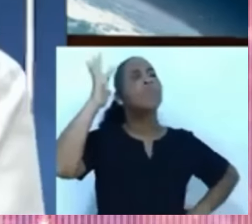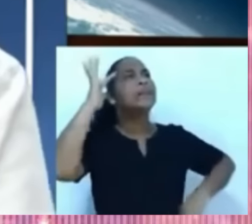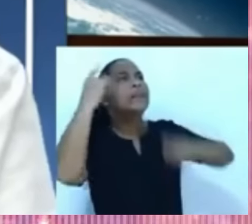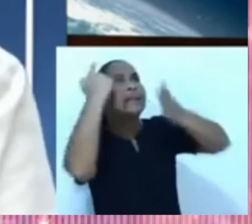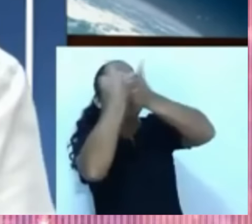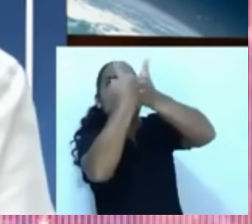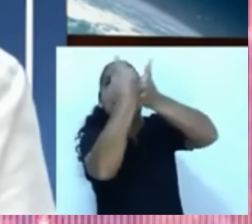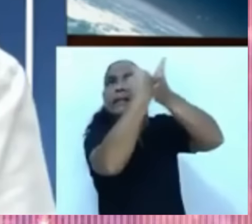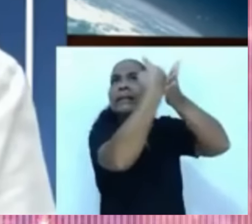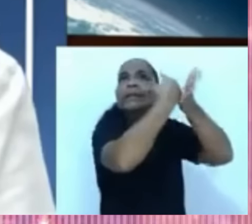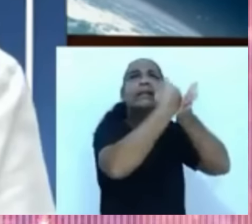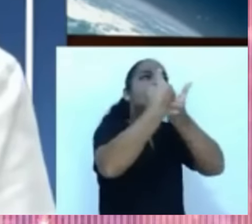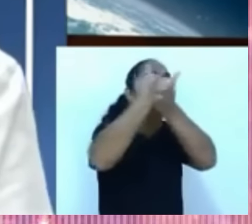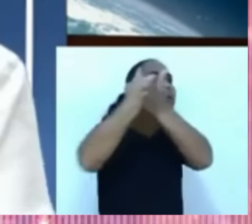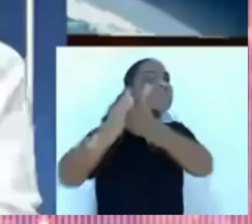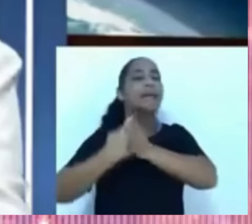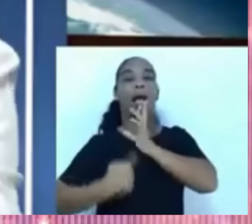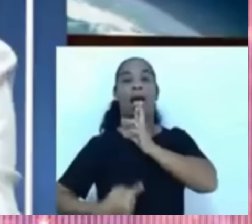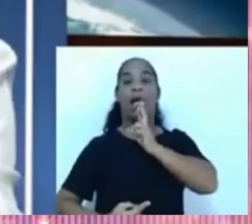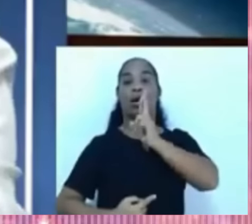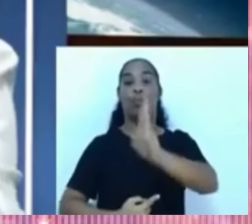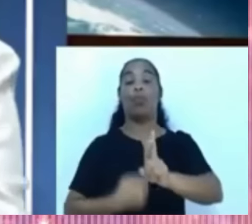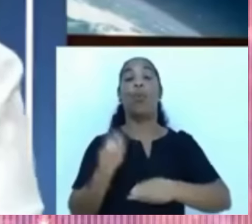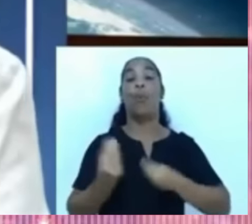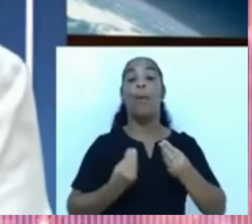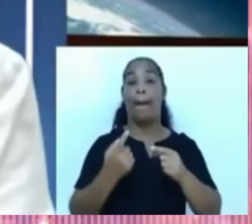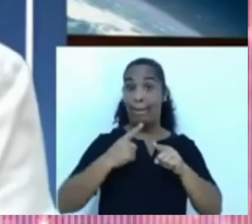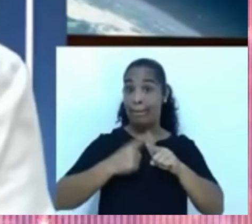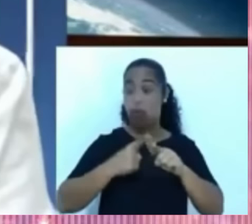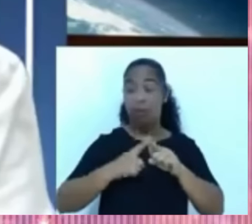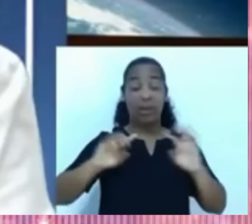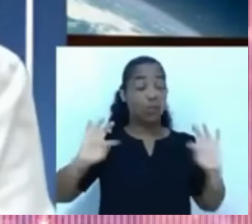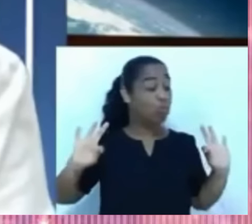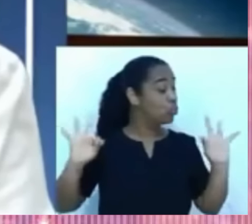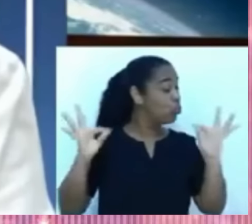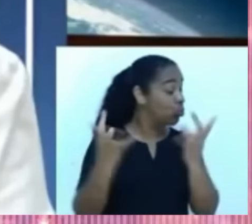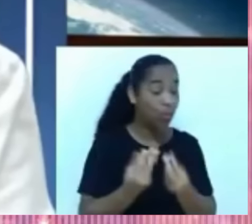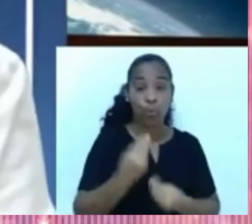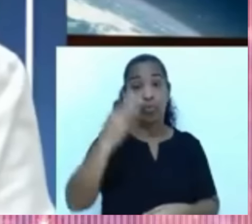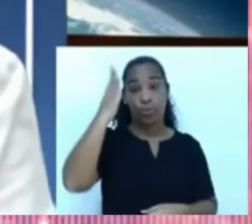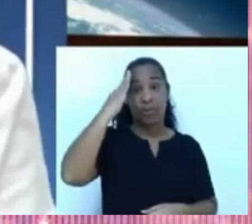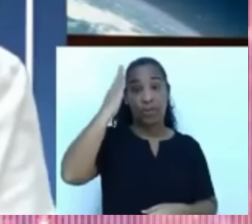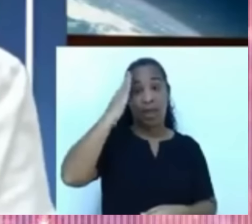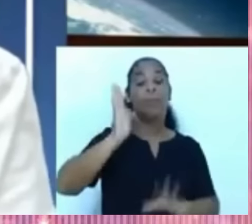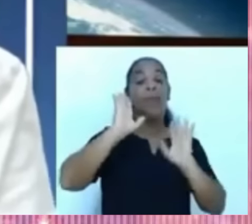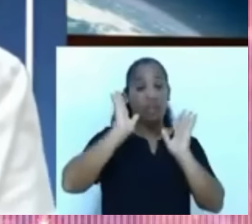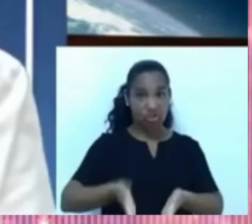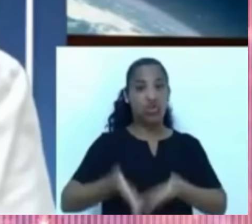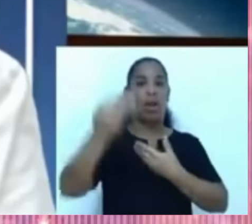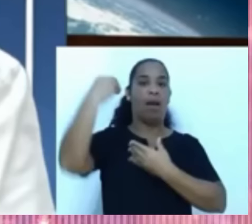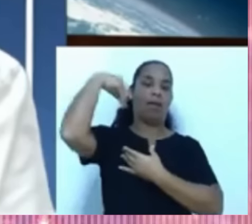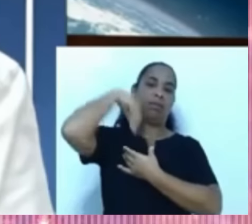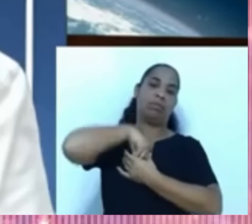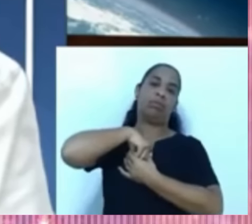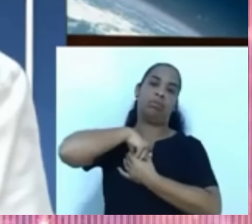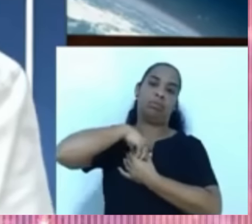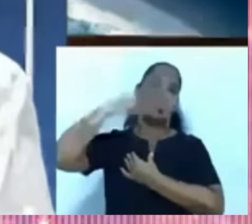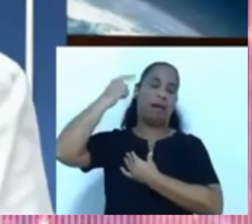a resposta porque tudo que nós sabemos está ínsito nos